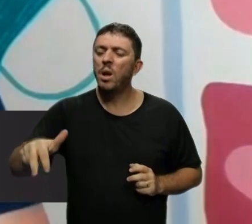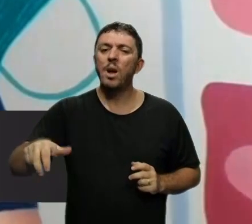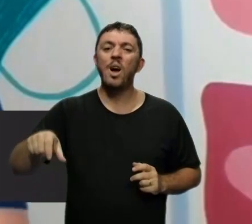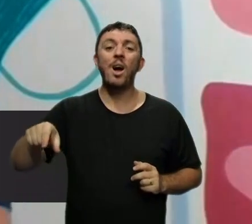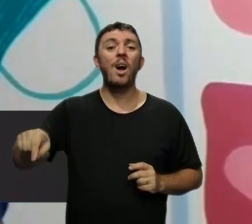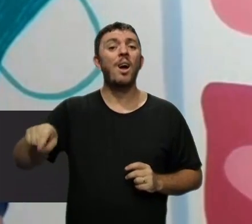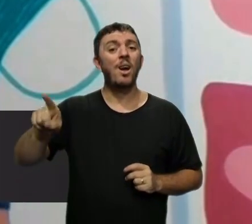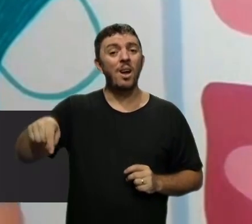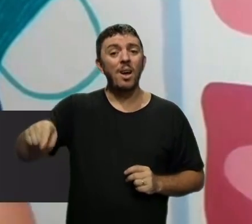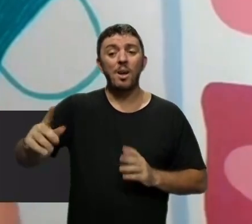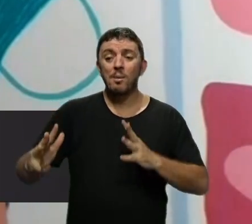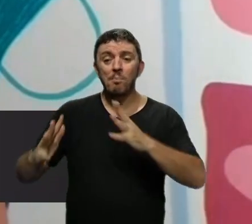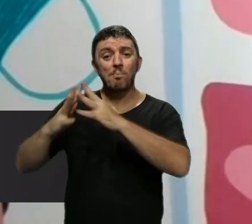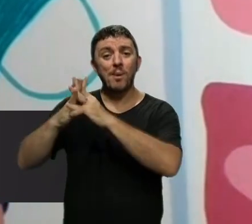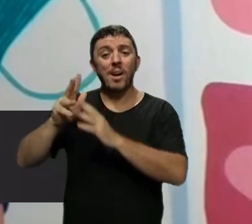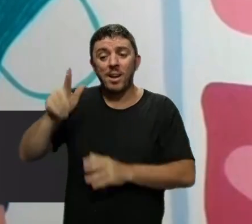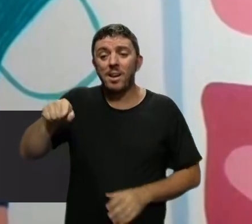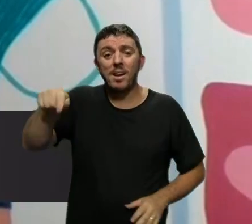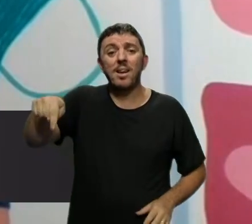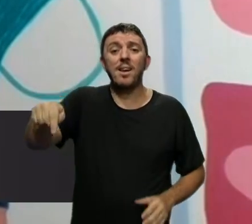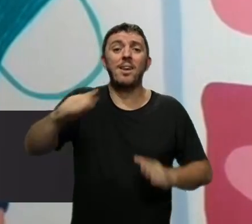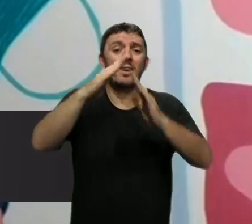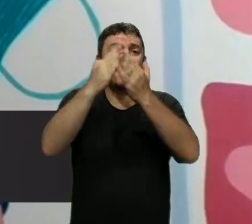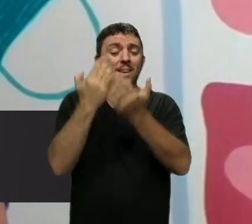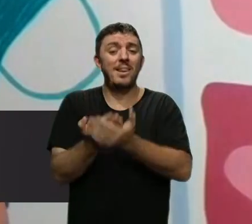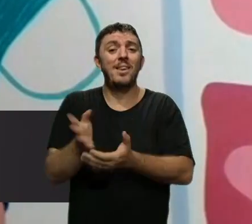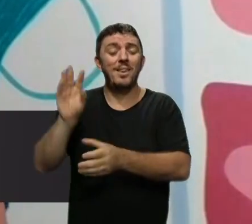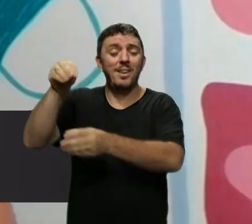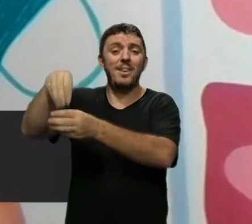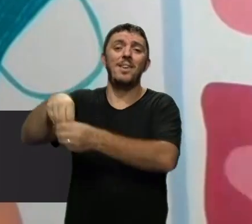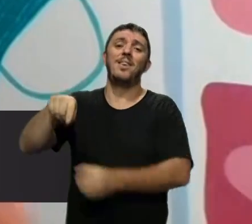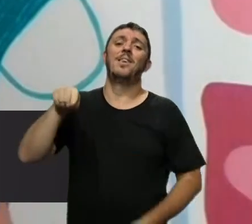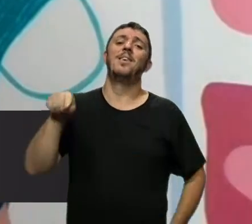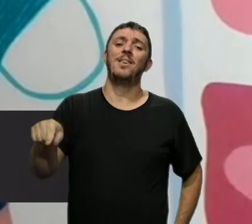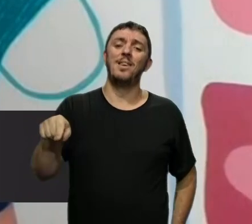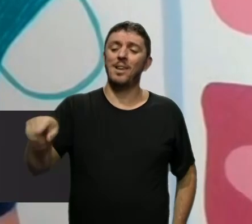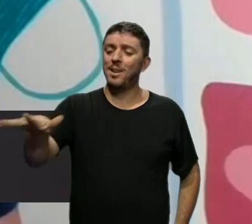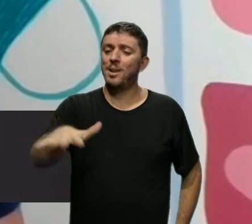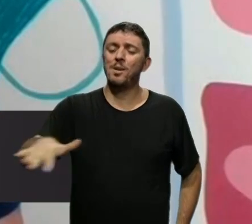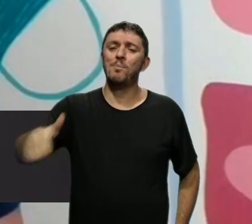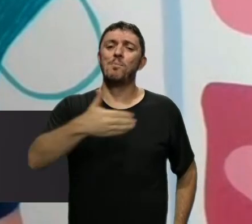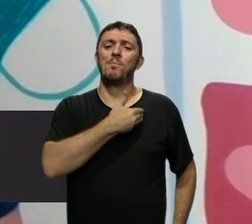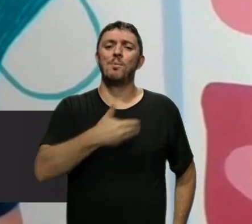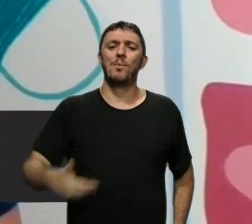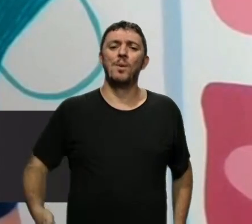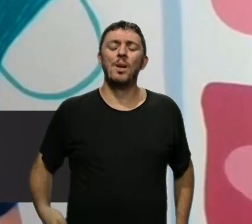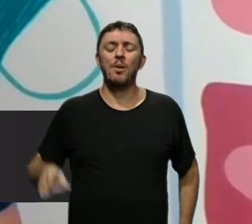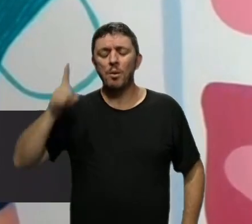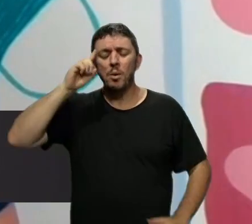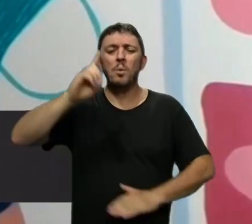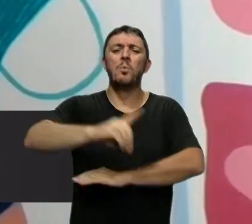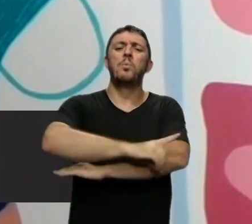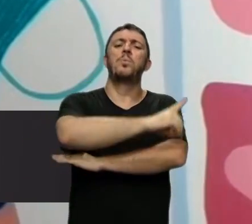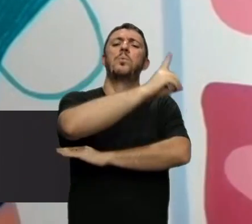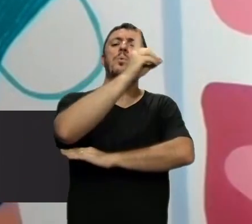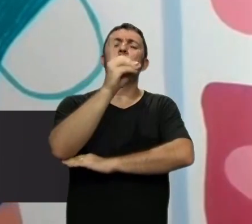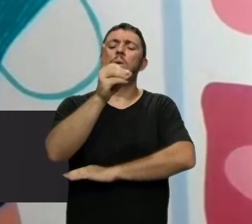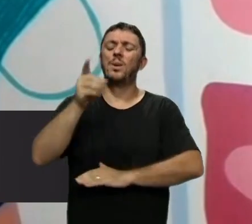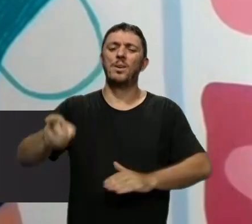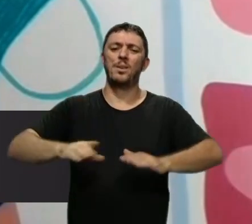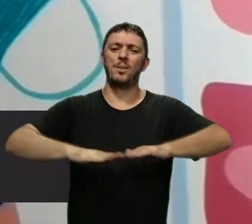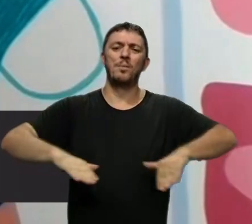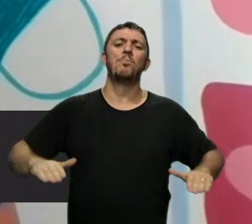escola. Então, era muito uma ocupação dos espaços públicos que a gente ficava o dia todo com as crianças. E